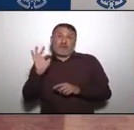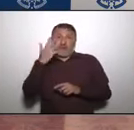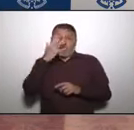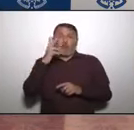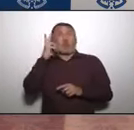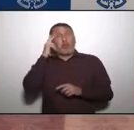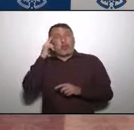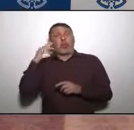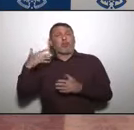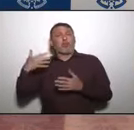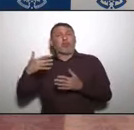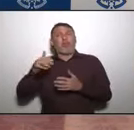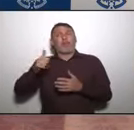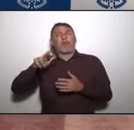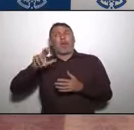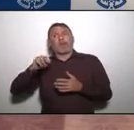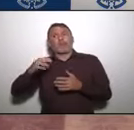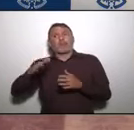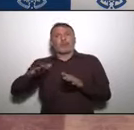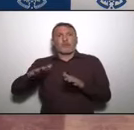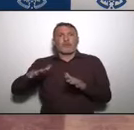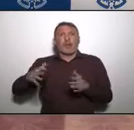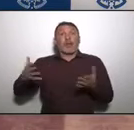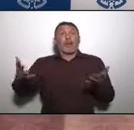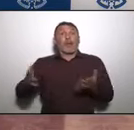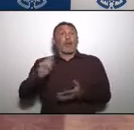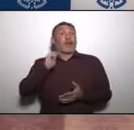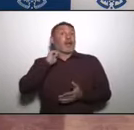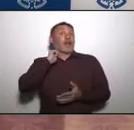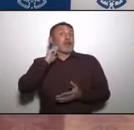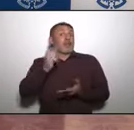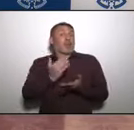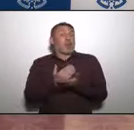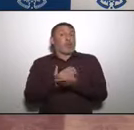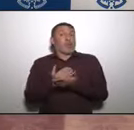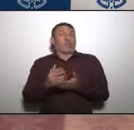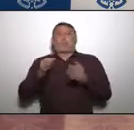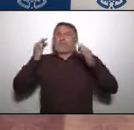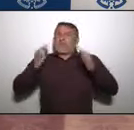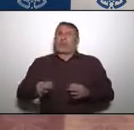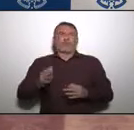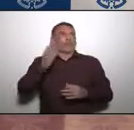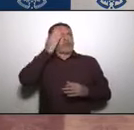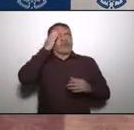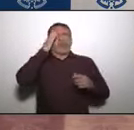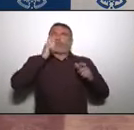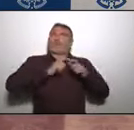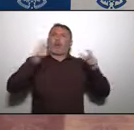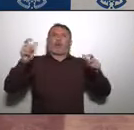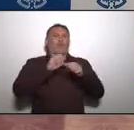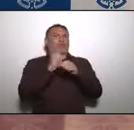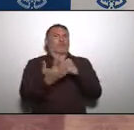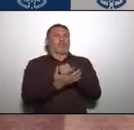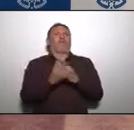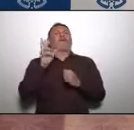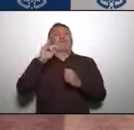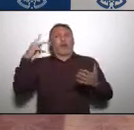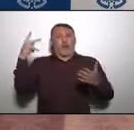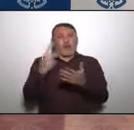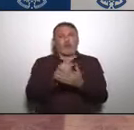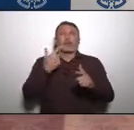de abril, que começou, tem o reflexo aí já do coronavírus, tem reflexo no ICMS, tem reflexo